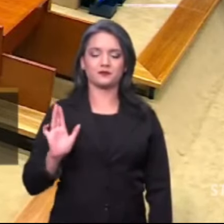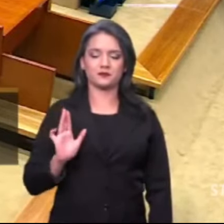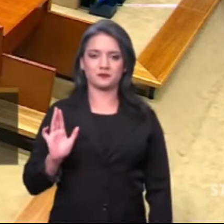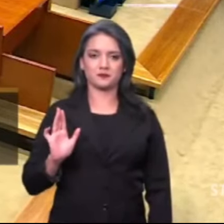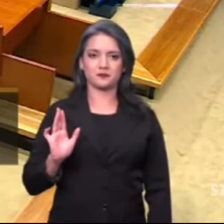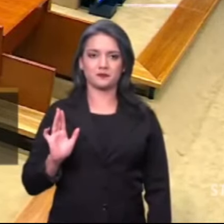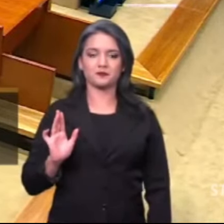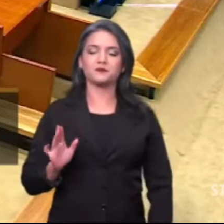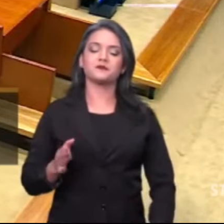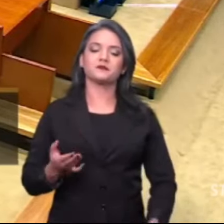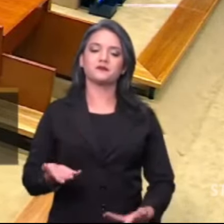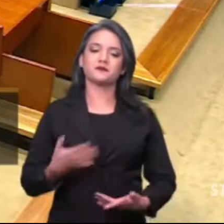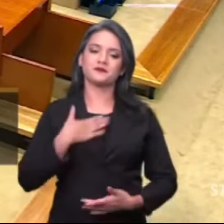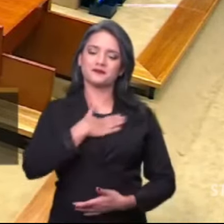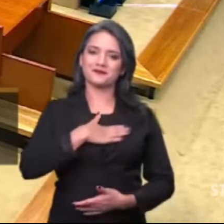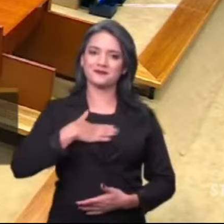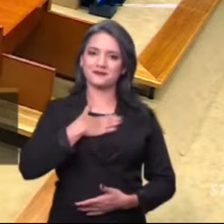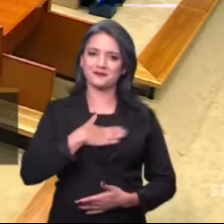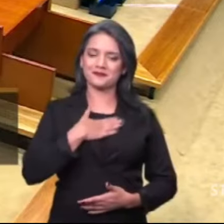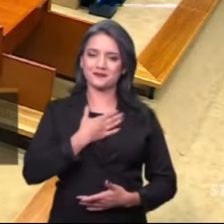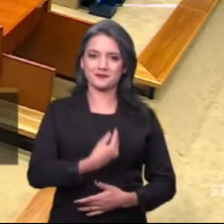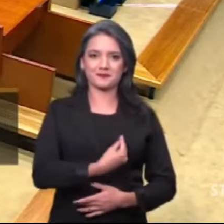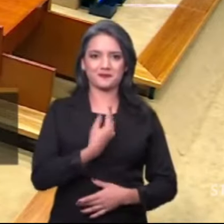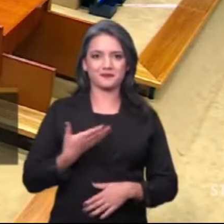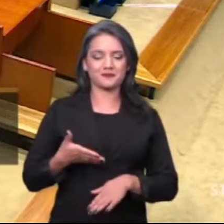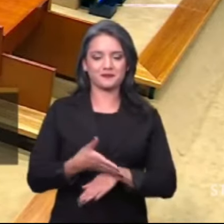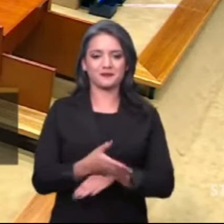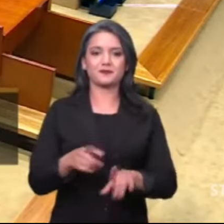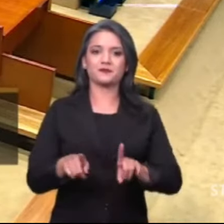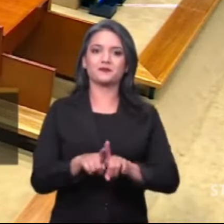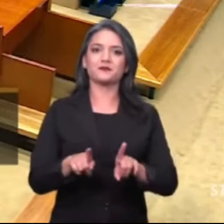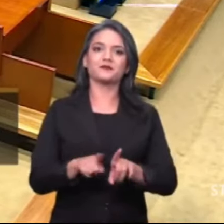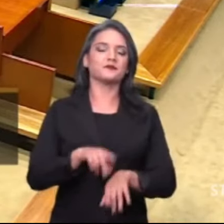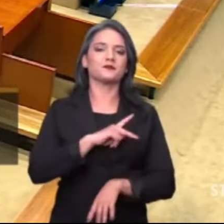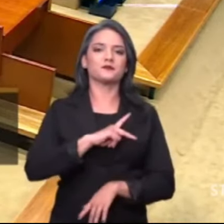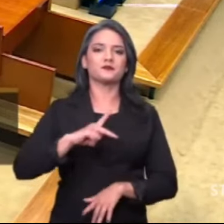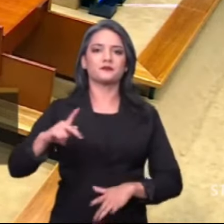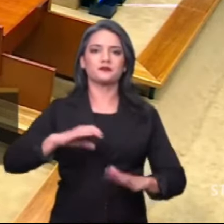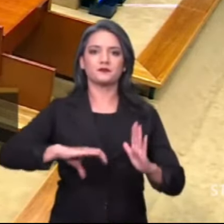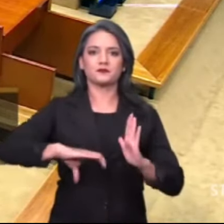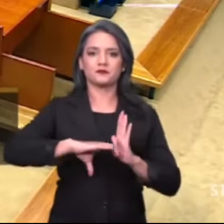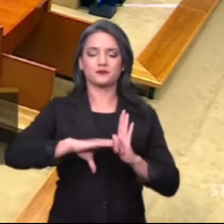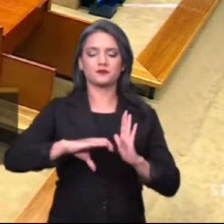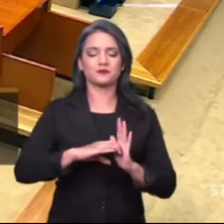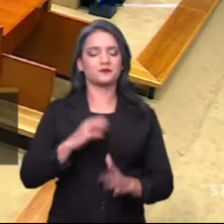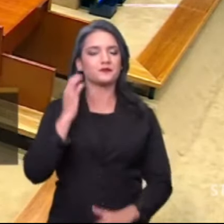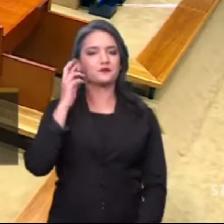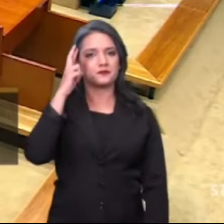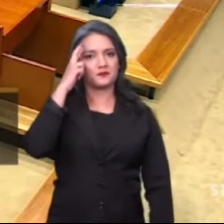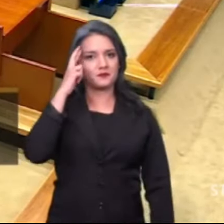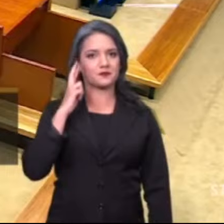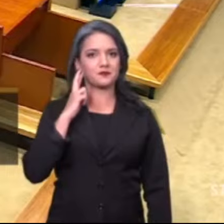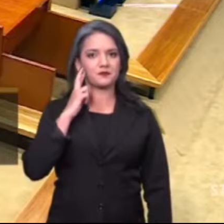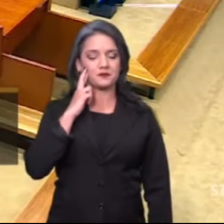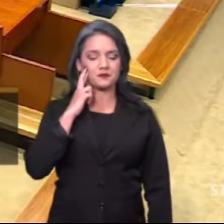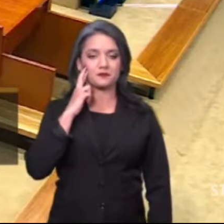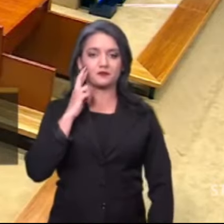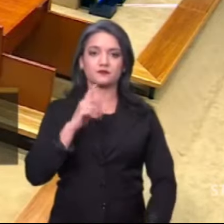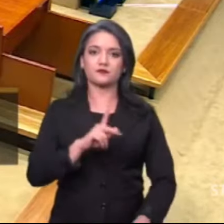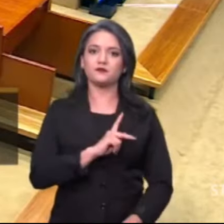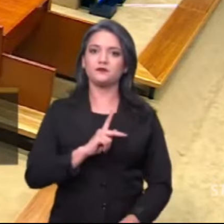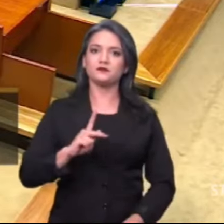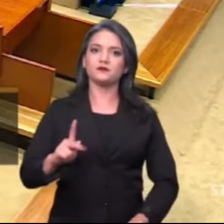Silva, que nos honra com a presença, e igualmente o Presidente do Senado Federal, senador Rodrigo Pacheco, o Presidente